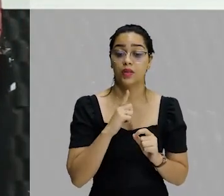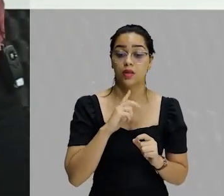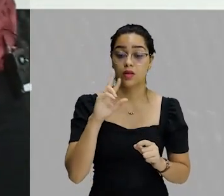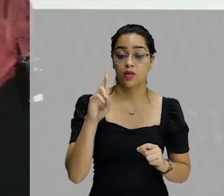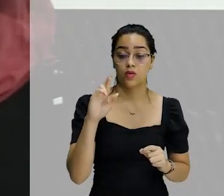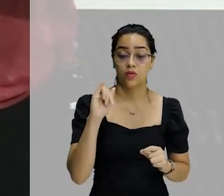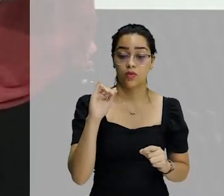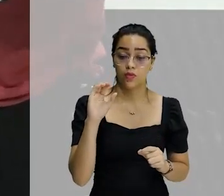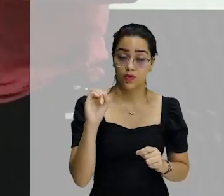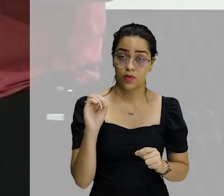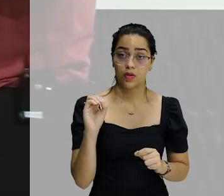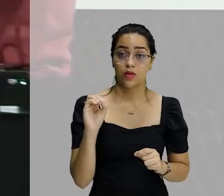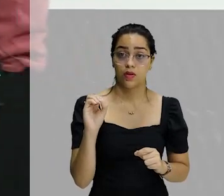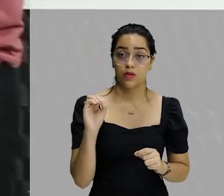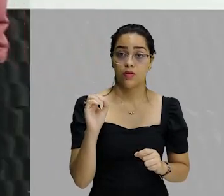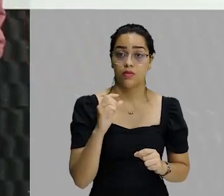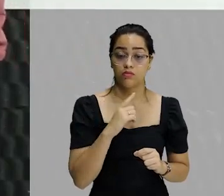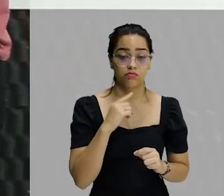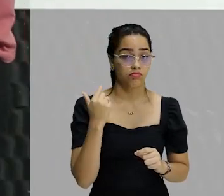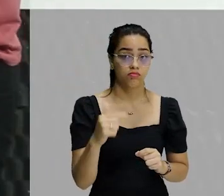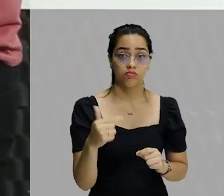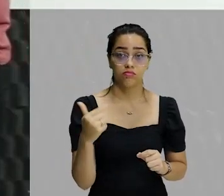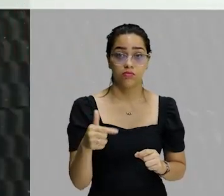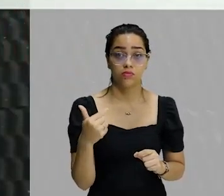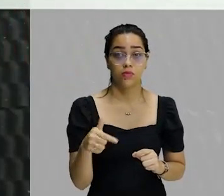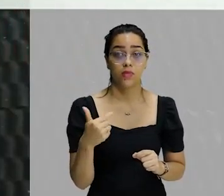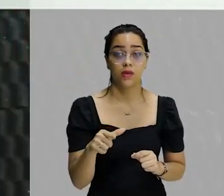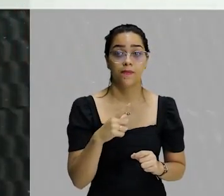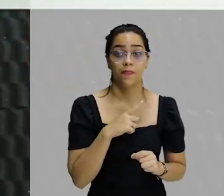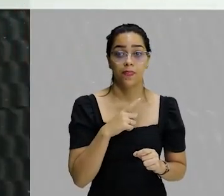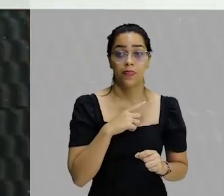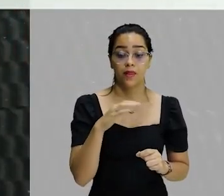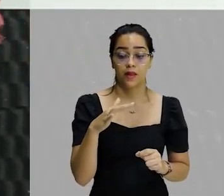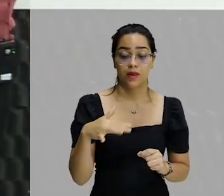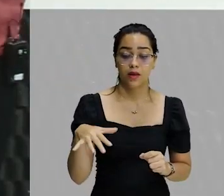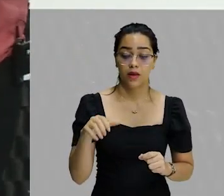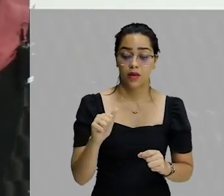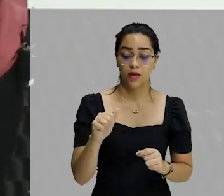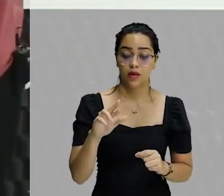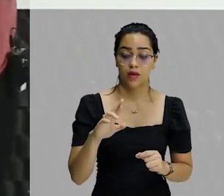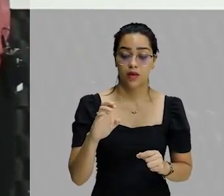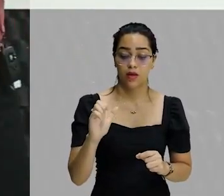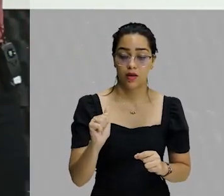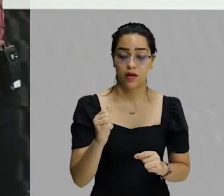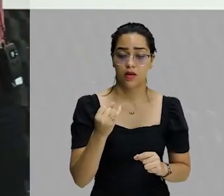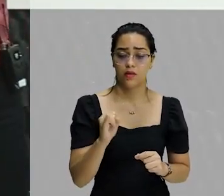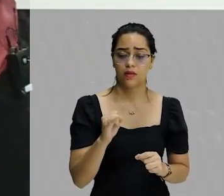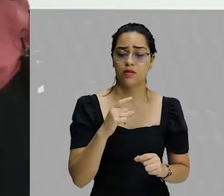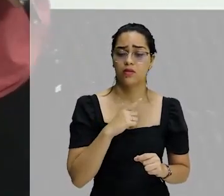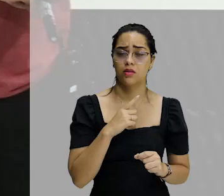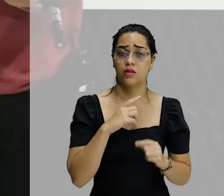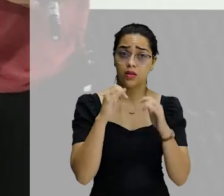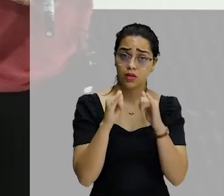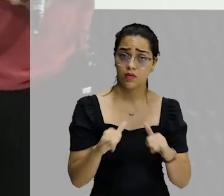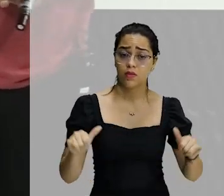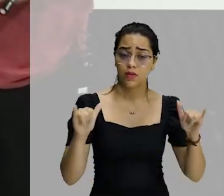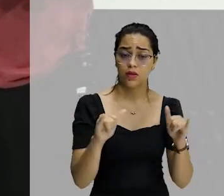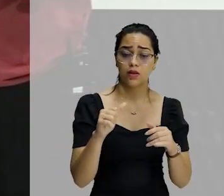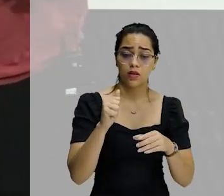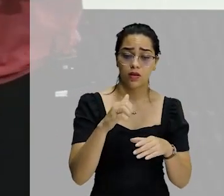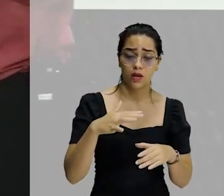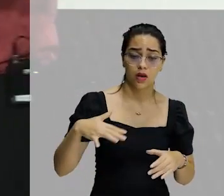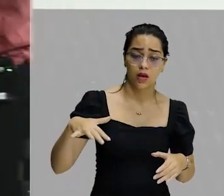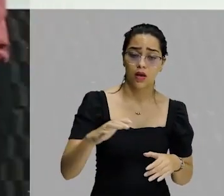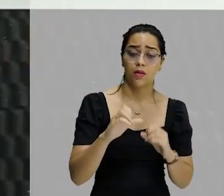raio, tá? Eu tenho raio? Não tenho. Eu tenho a área. Ora, então vamos ver se com essa informação da área